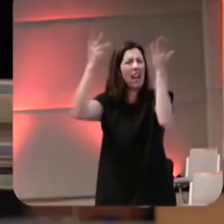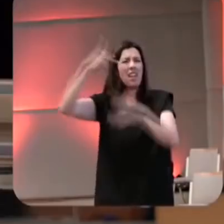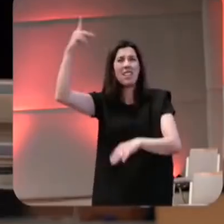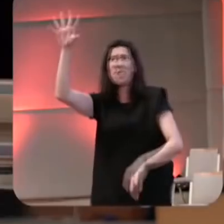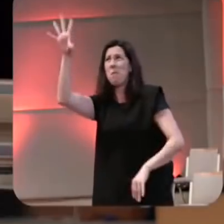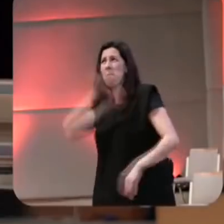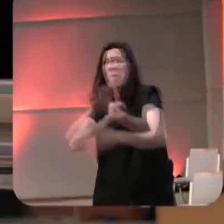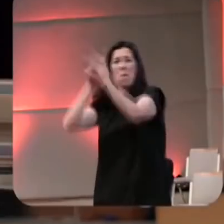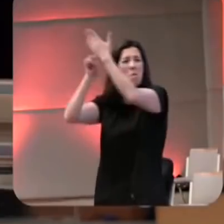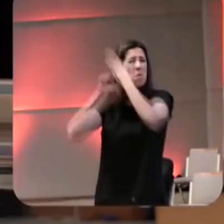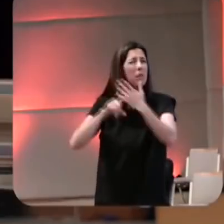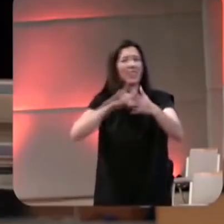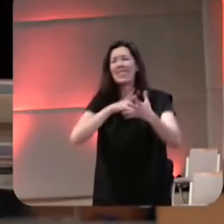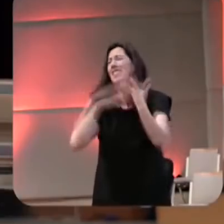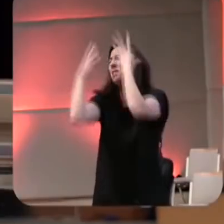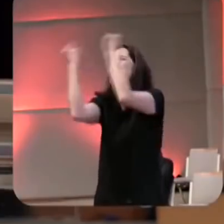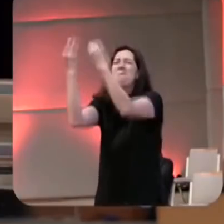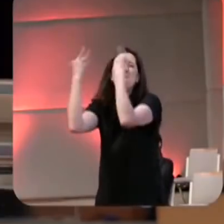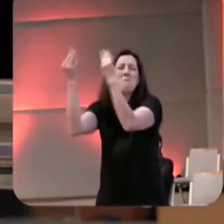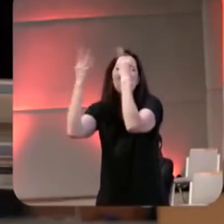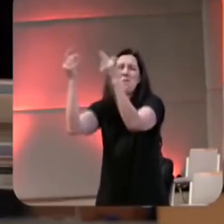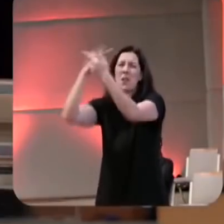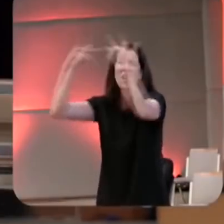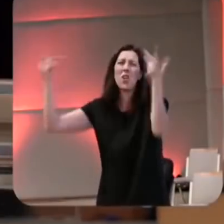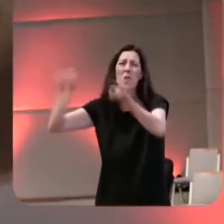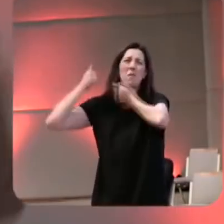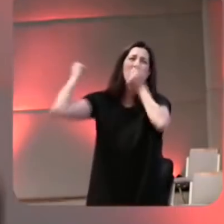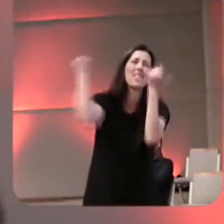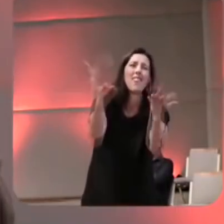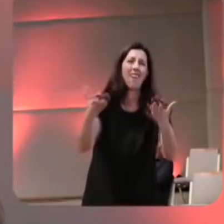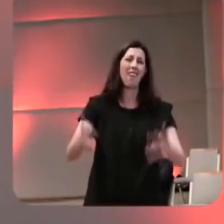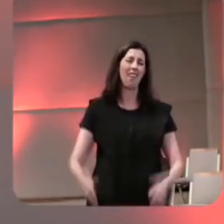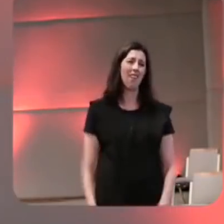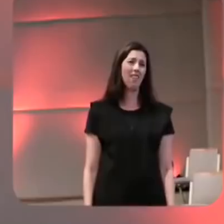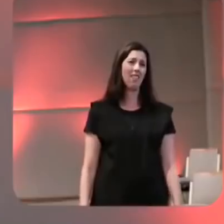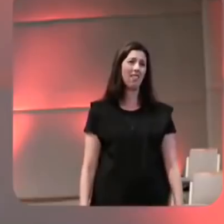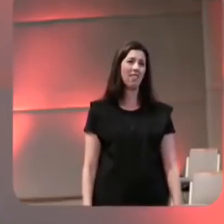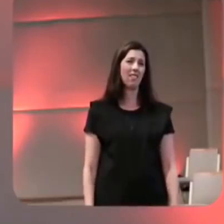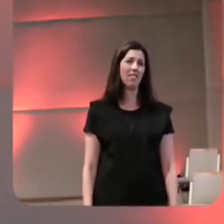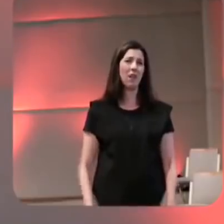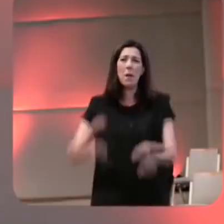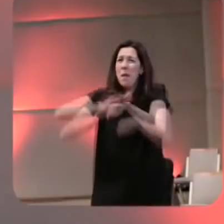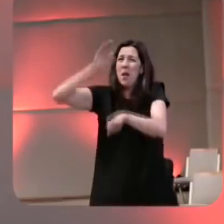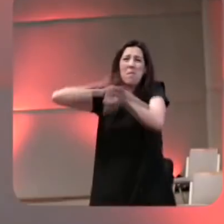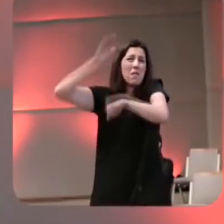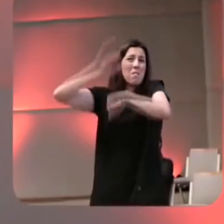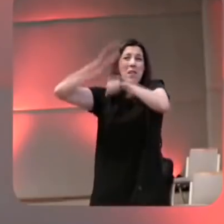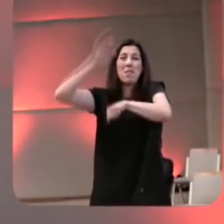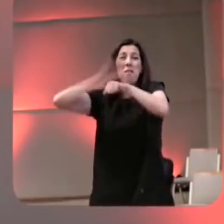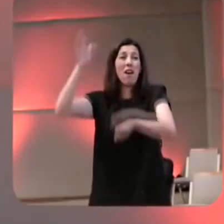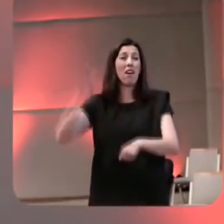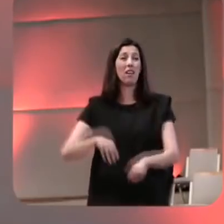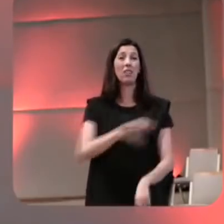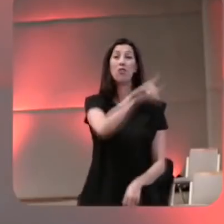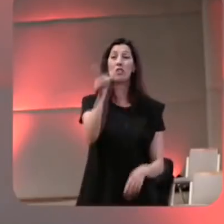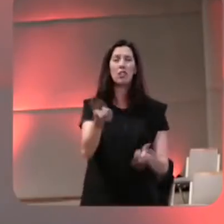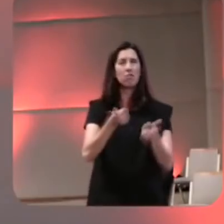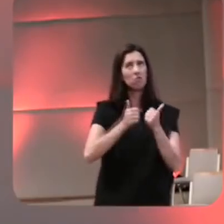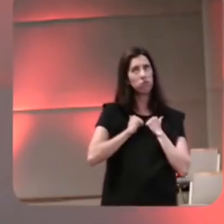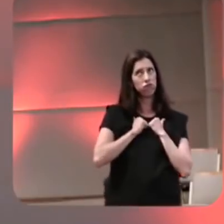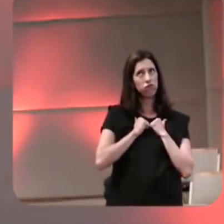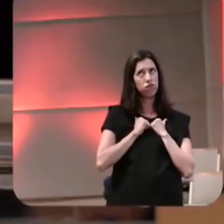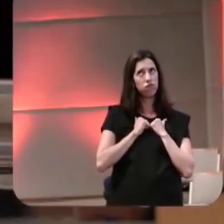seu amor. Ele tem algo tremendo para derramar sobre você. Você pode